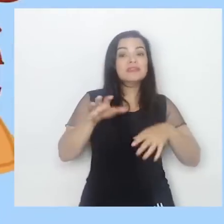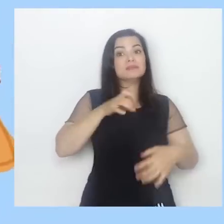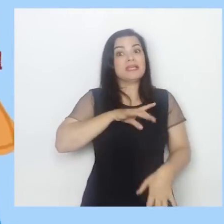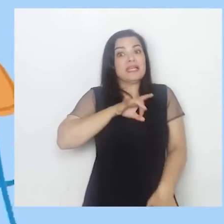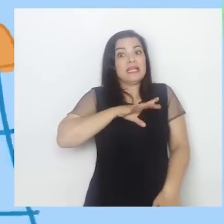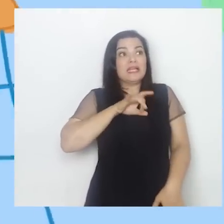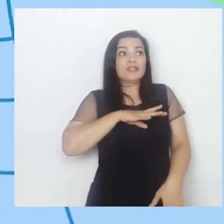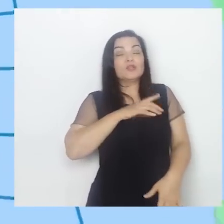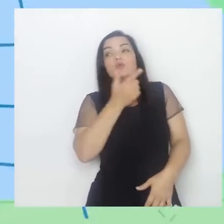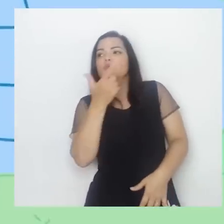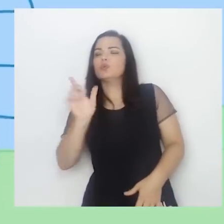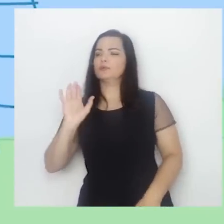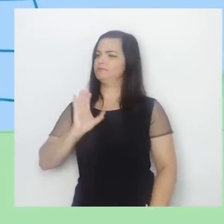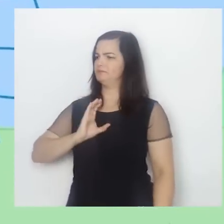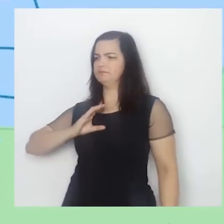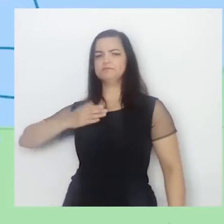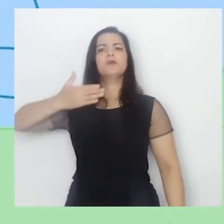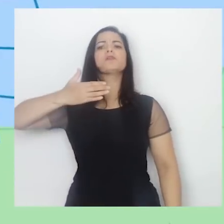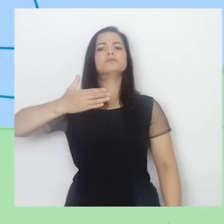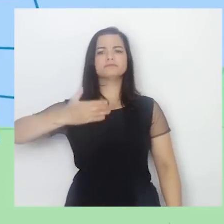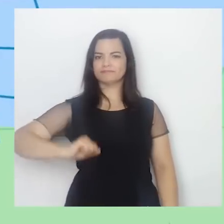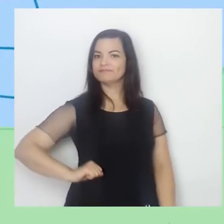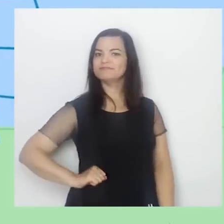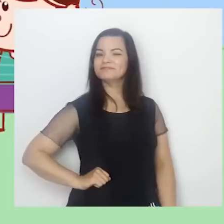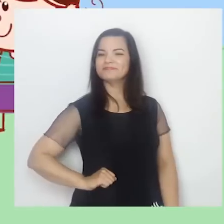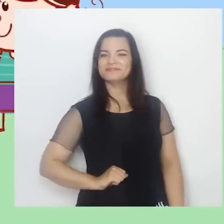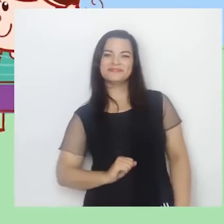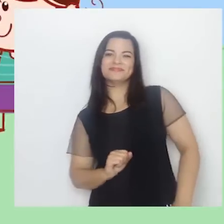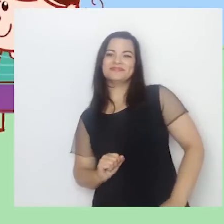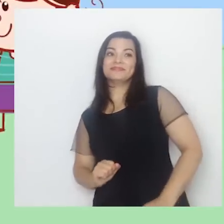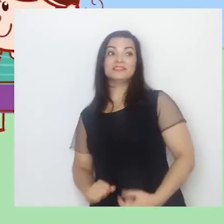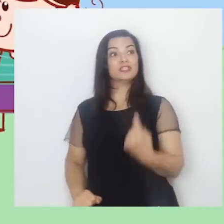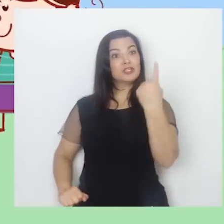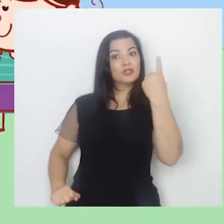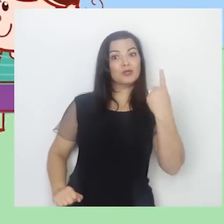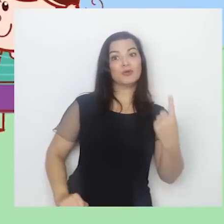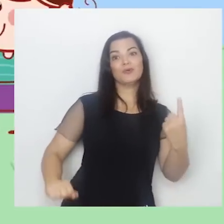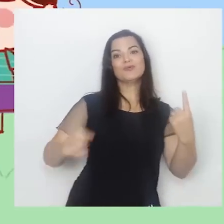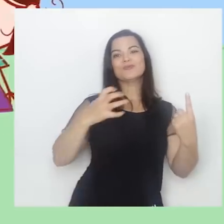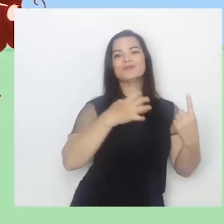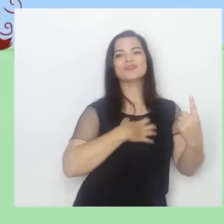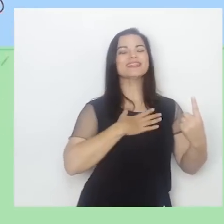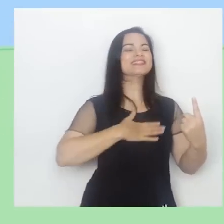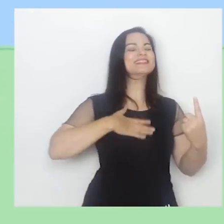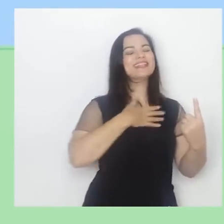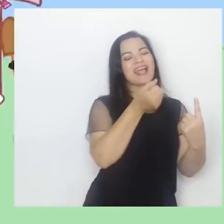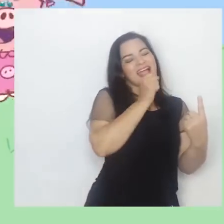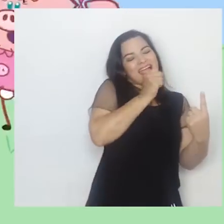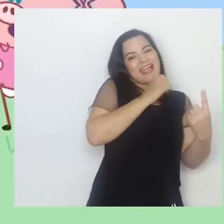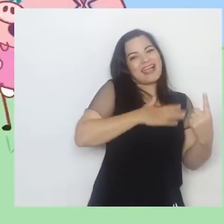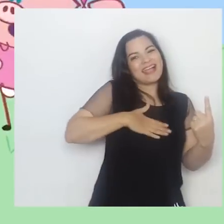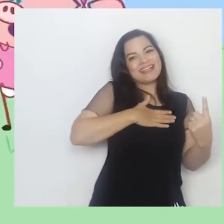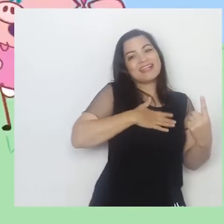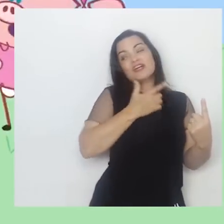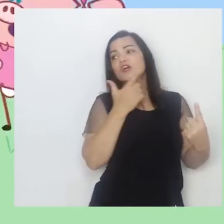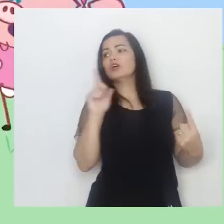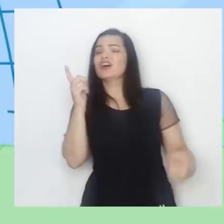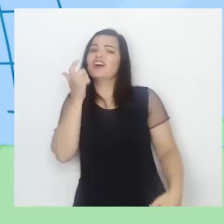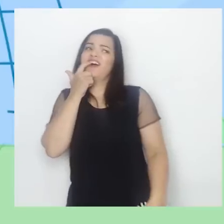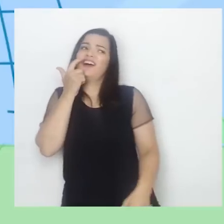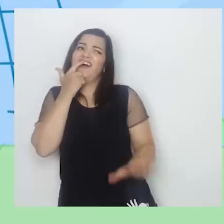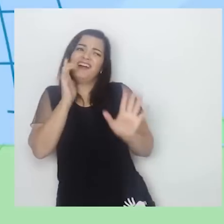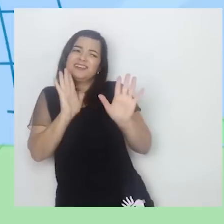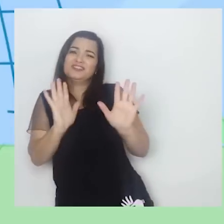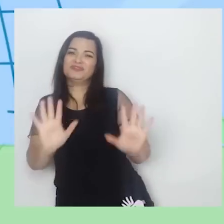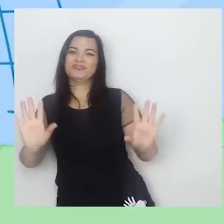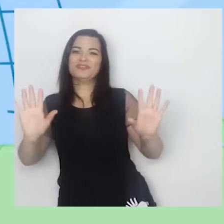medroso e o outro muito valente. Pra um sorvete é gostoso e pro outro dói o